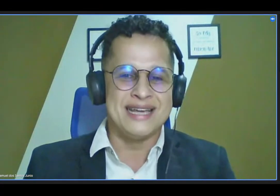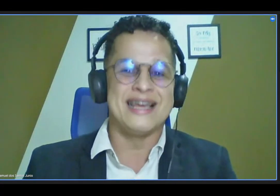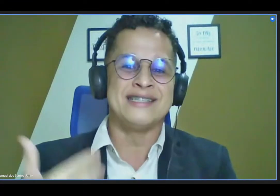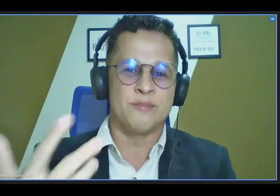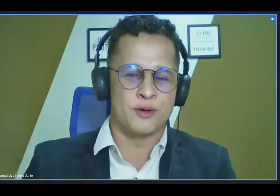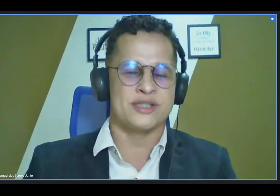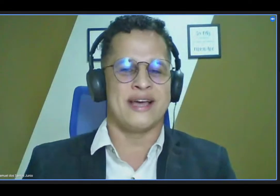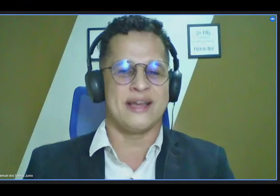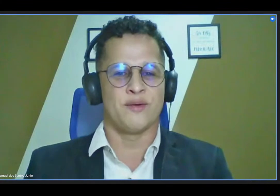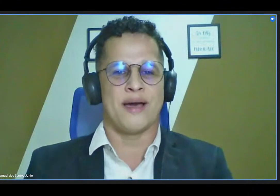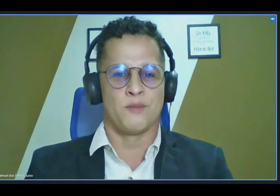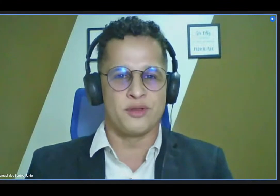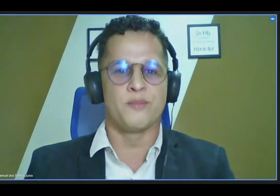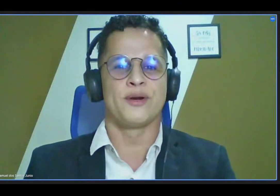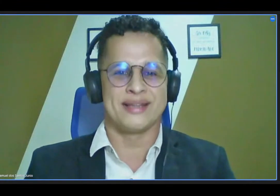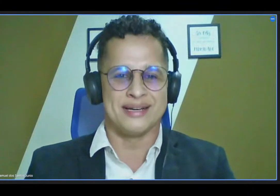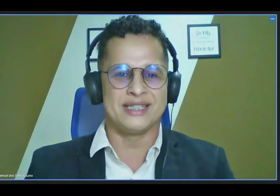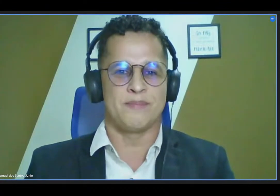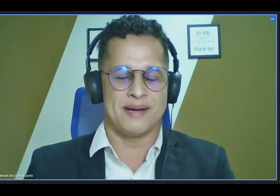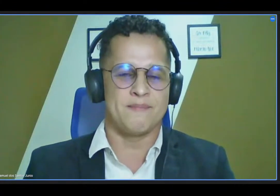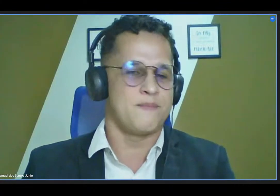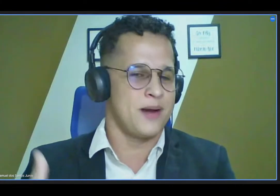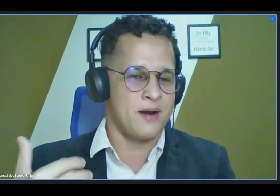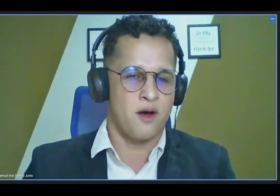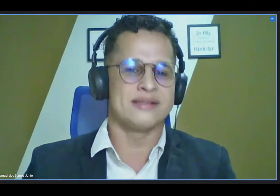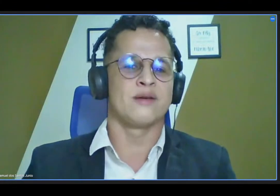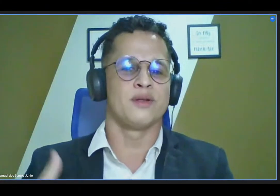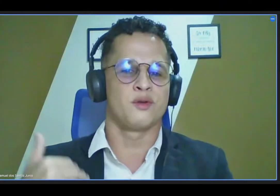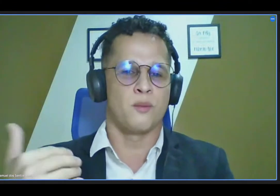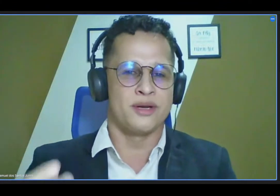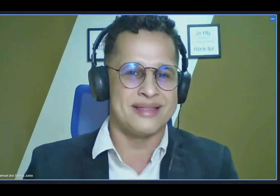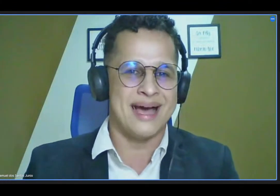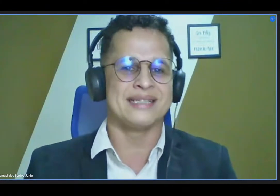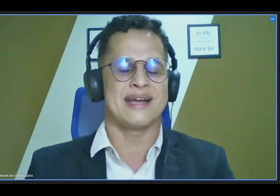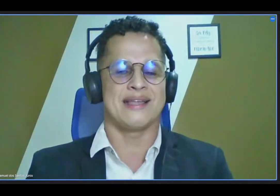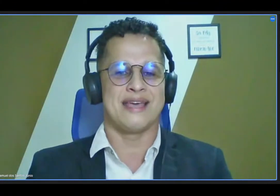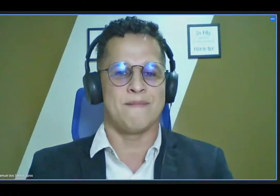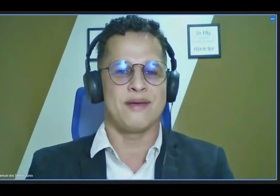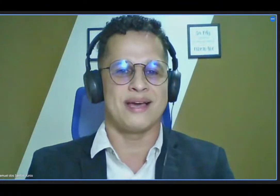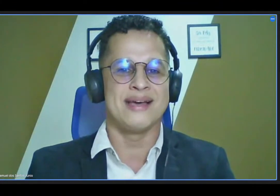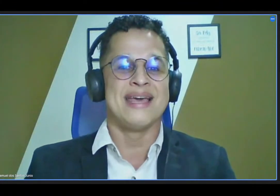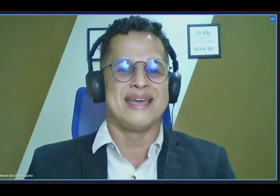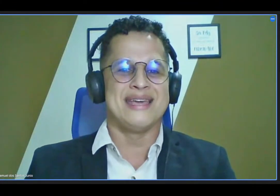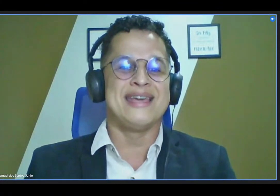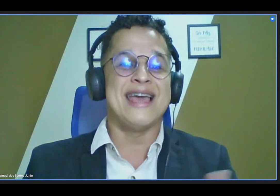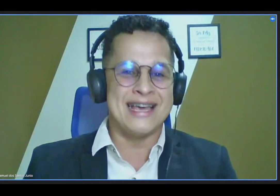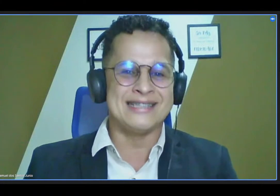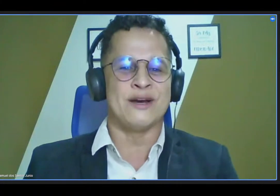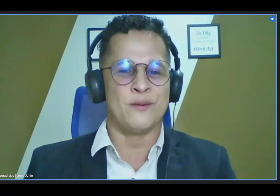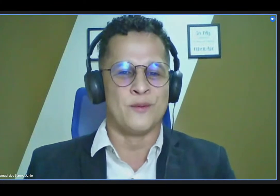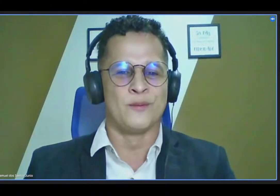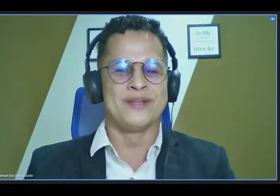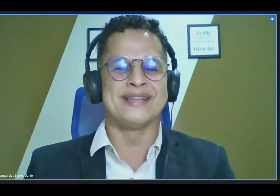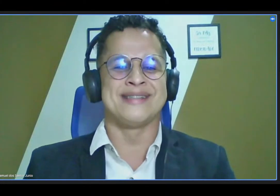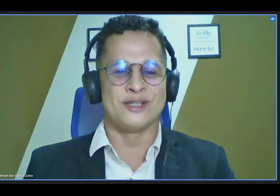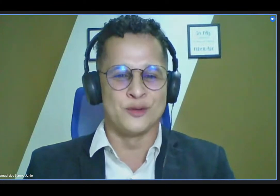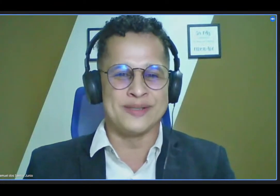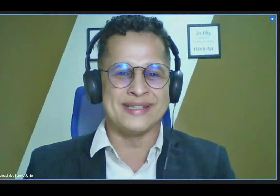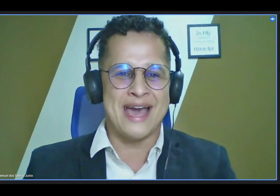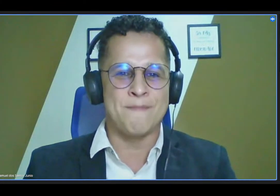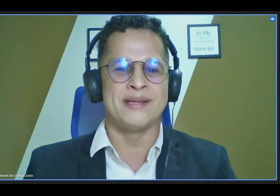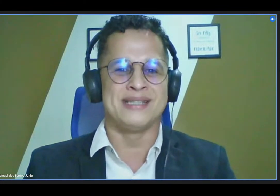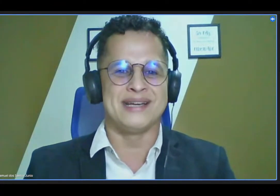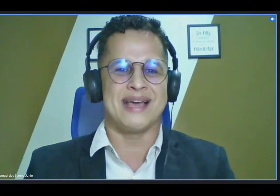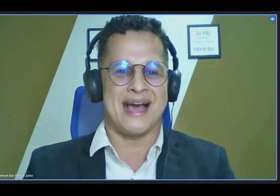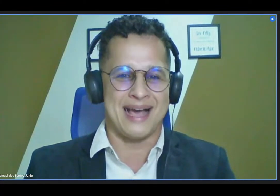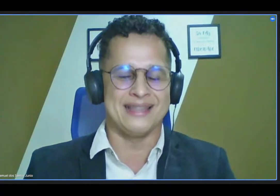oportunidade, e esse projeto é muito importante para nós enquanto comunidade acadêmica, e esse é um desejo do